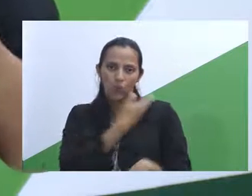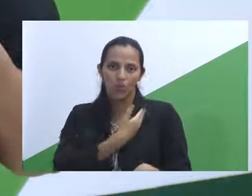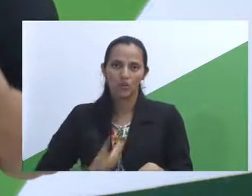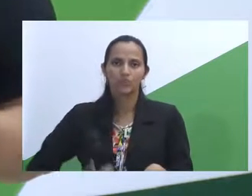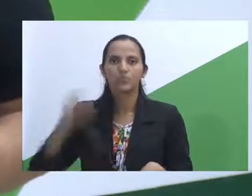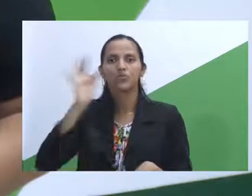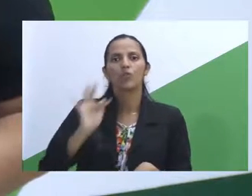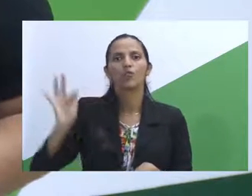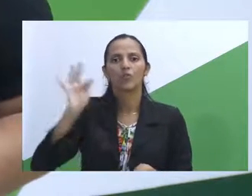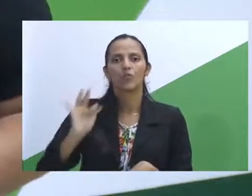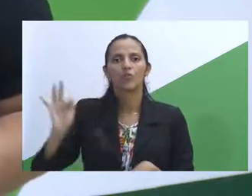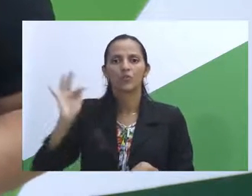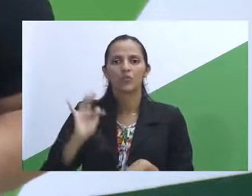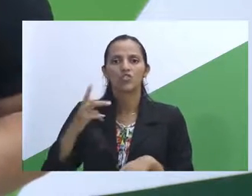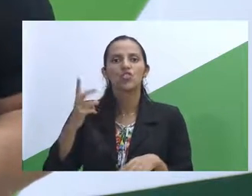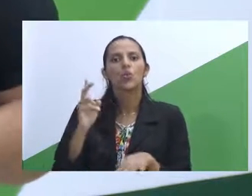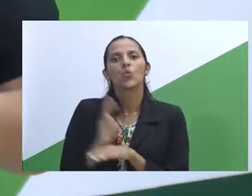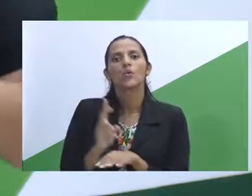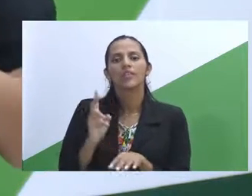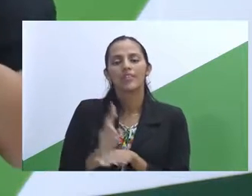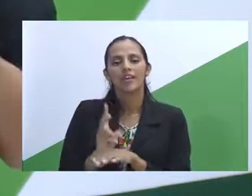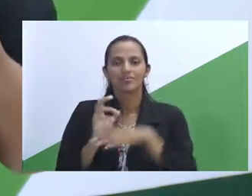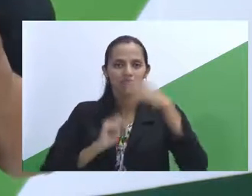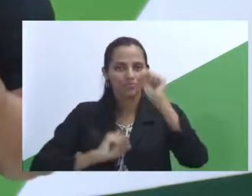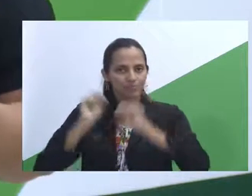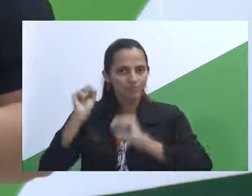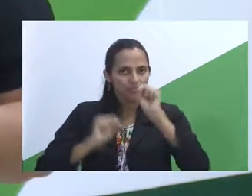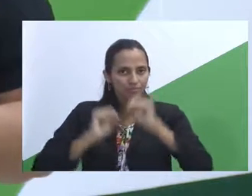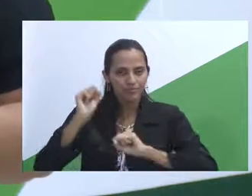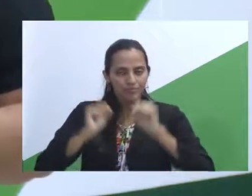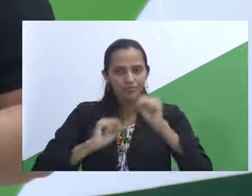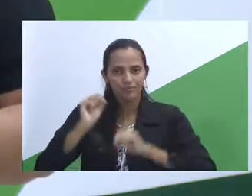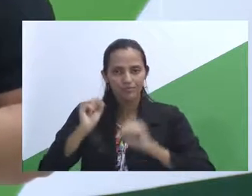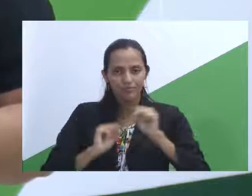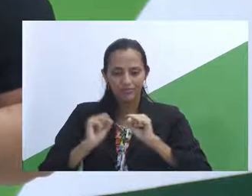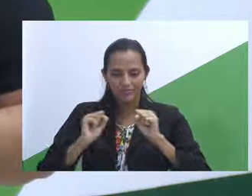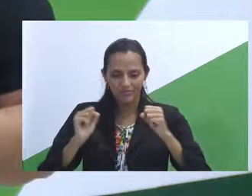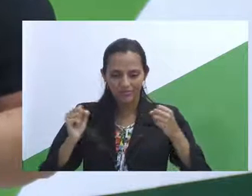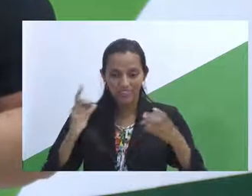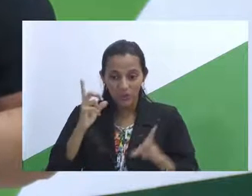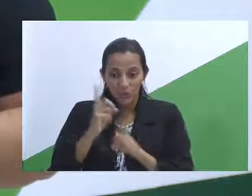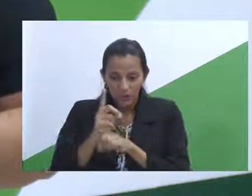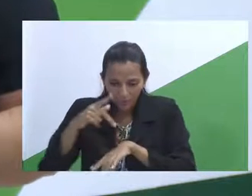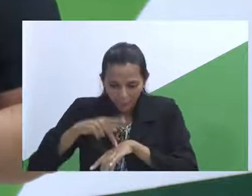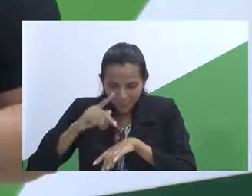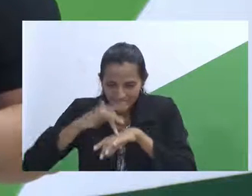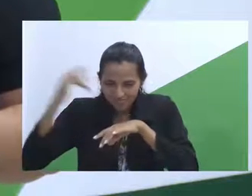encargo, então, de cuidar, né, dessa fonte, então, aí, né, de,